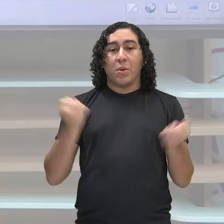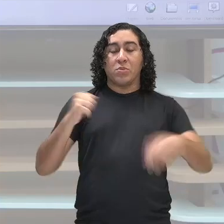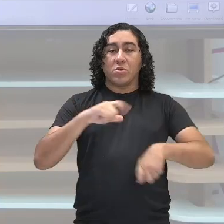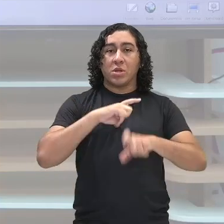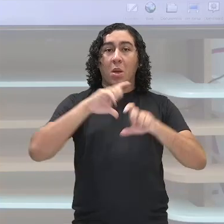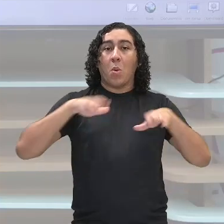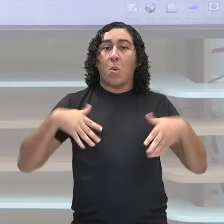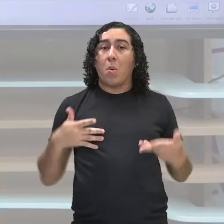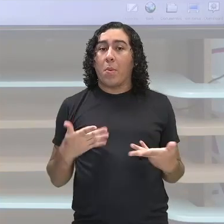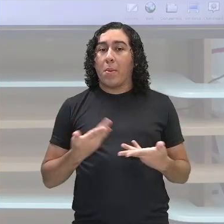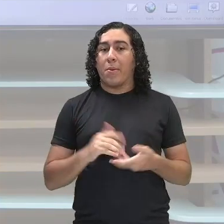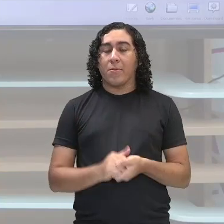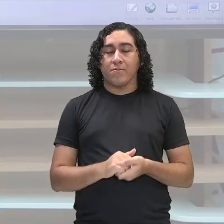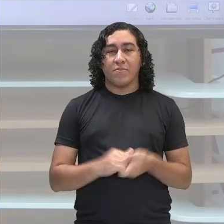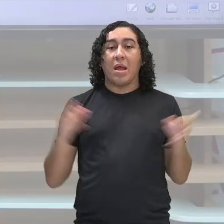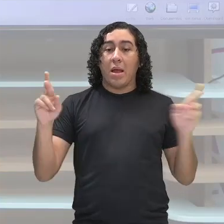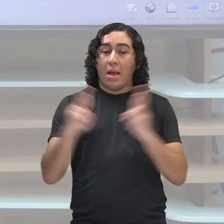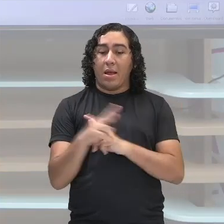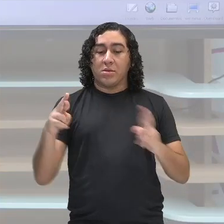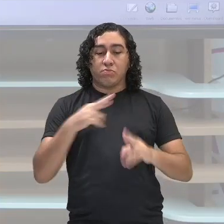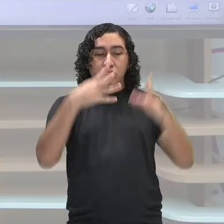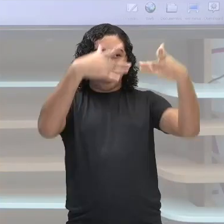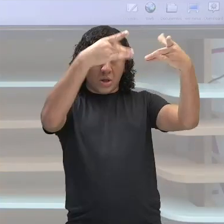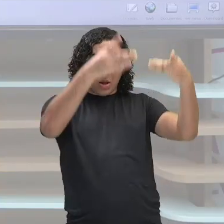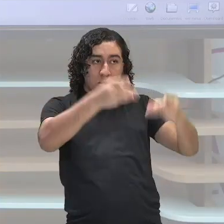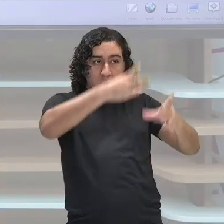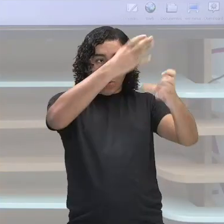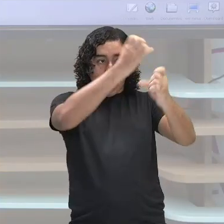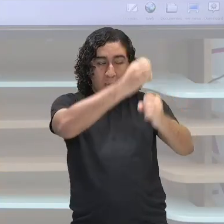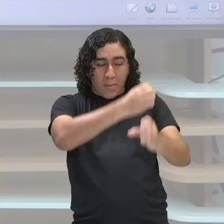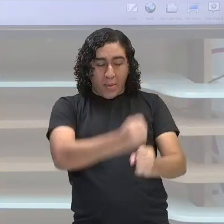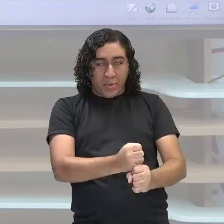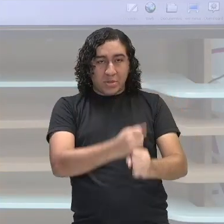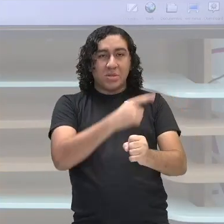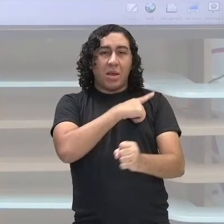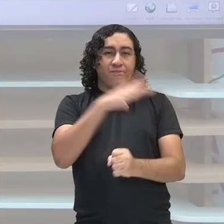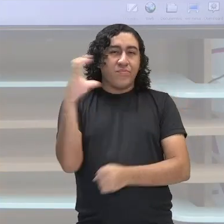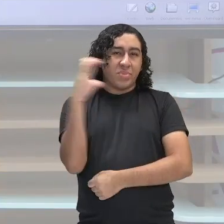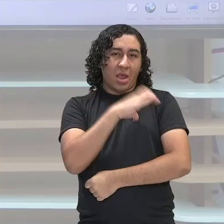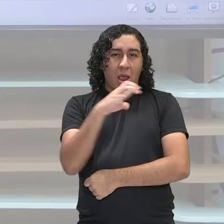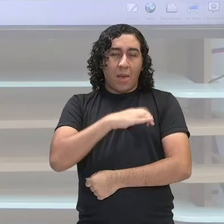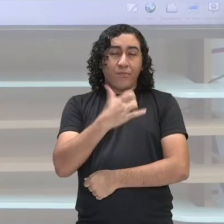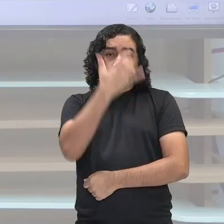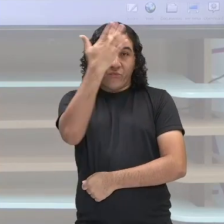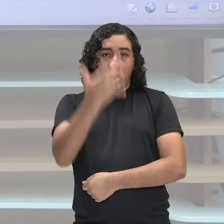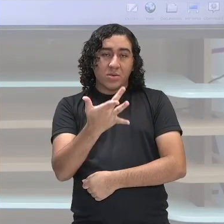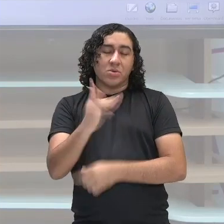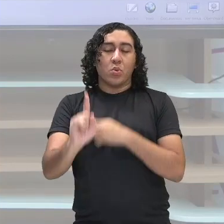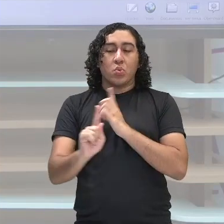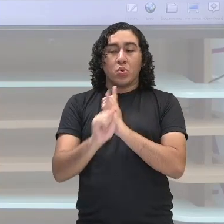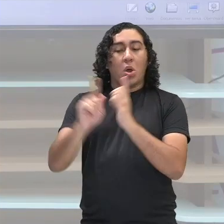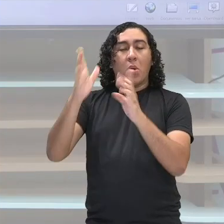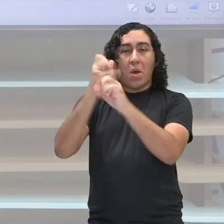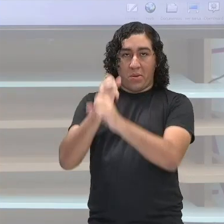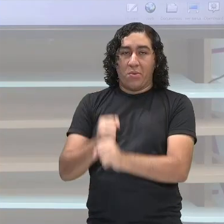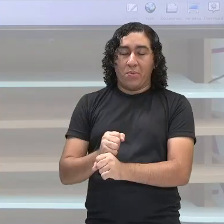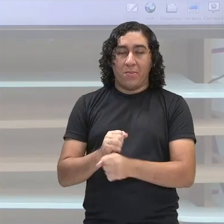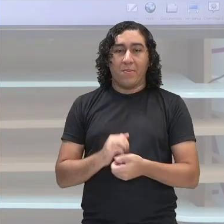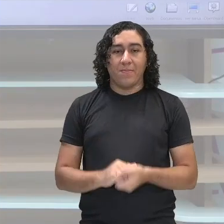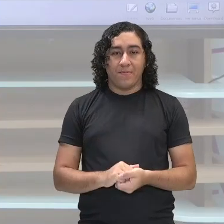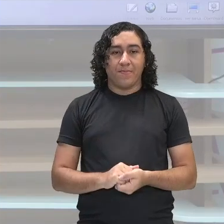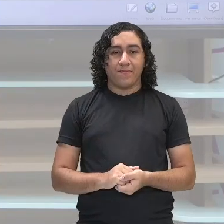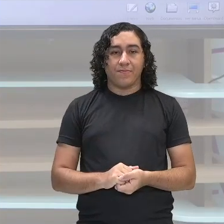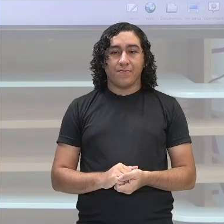trabalhar essas relações aqui para encurtar o caminho, para facilitar o cálculo para mim, tá